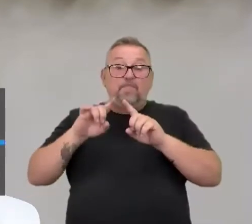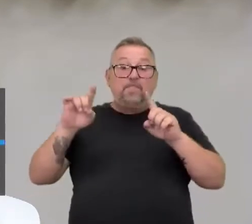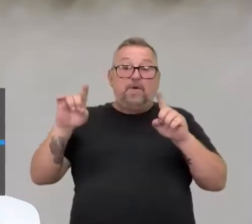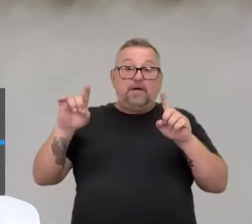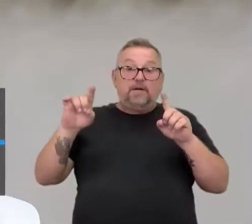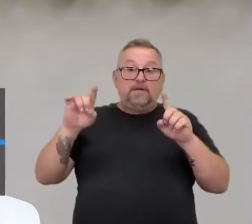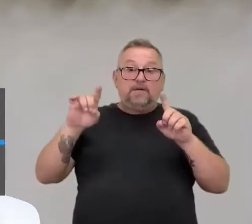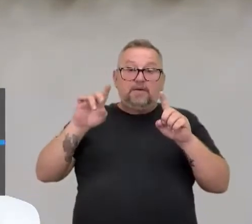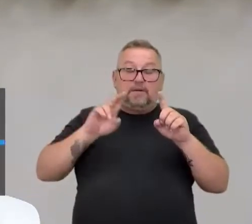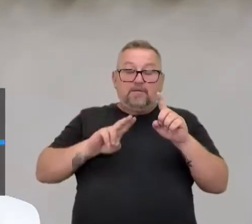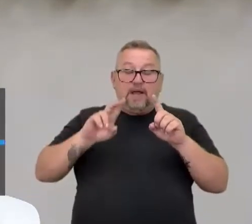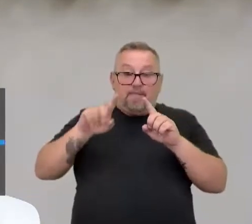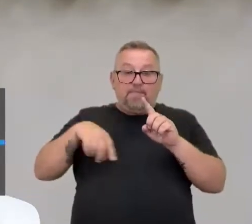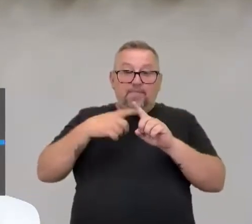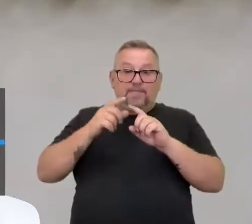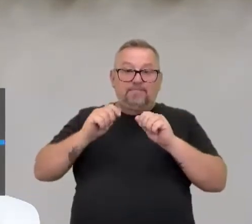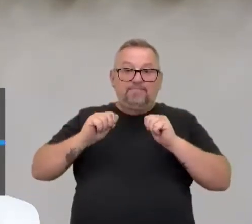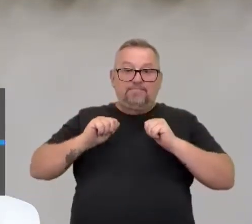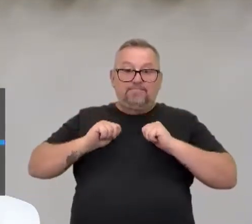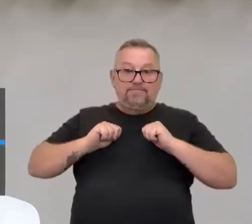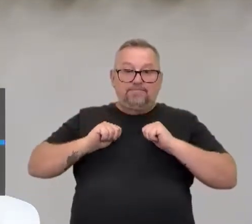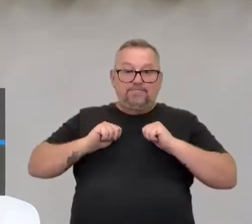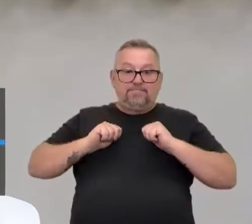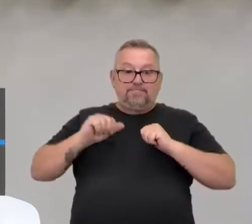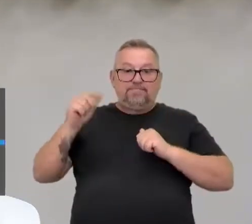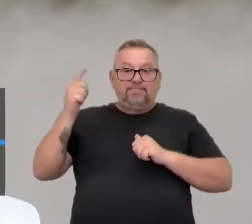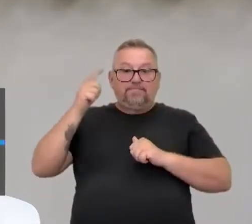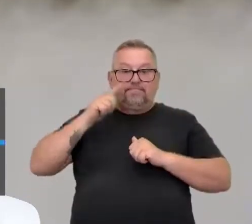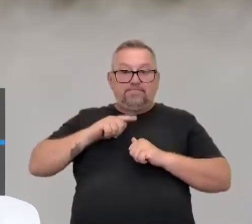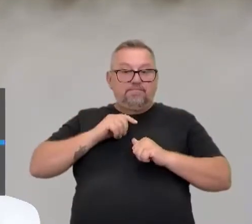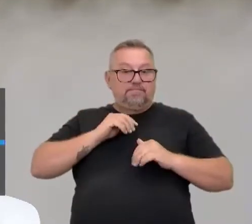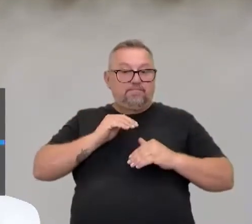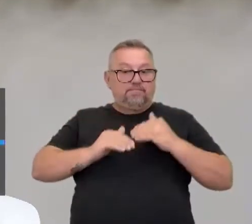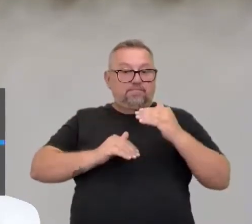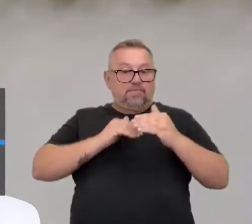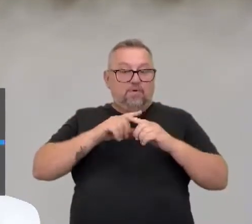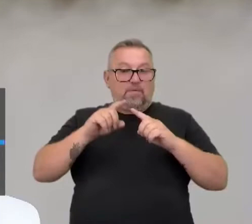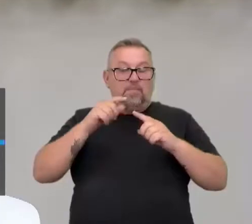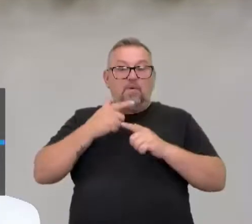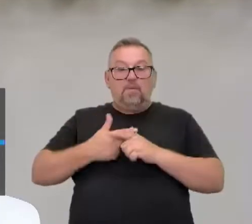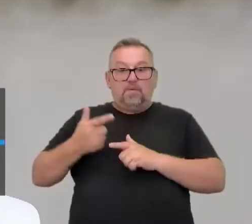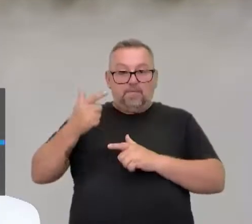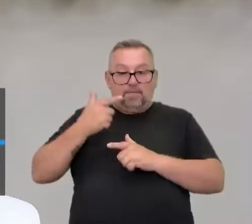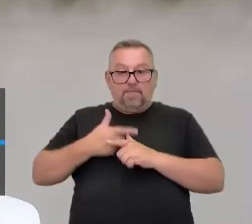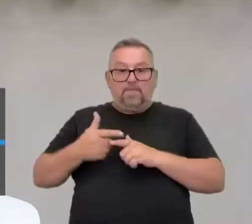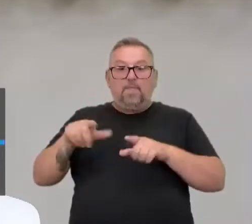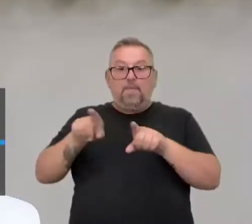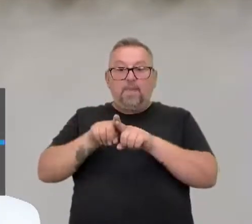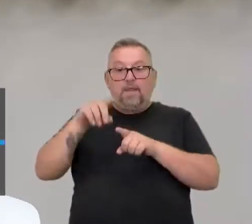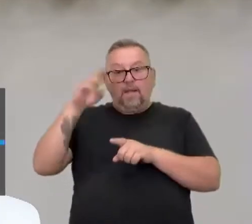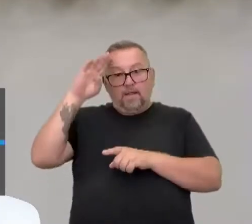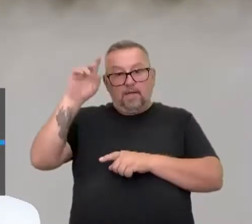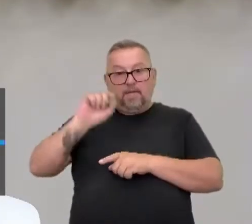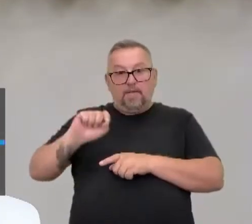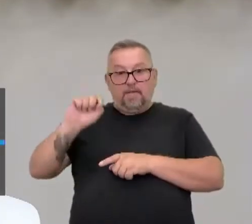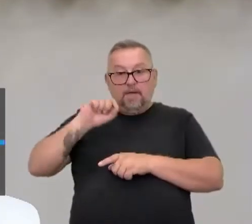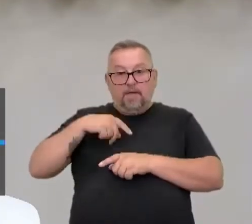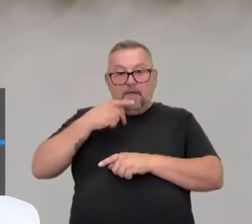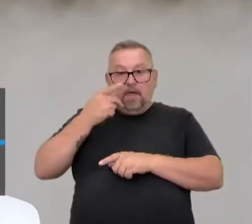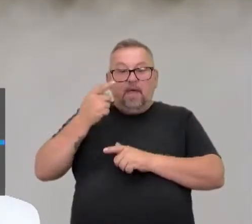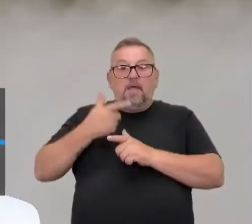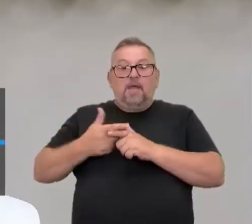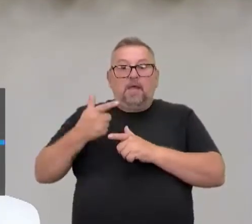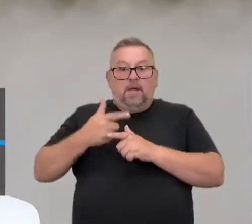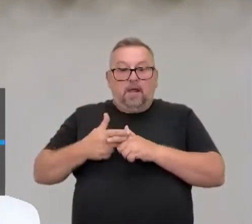passa a ficar mais sedentário, aí sim ele começa a desenvolver maiores problemas. E principalmente quando a gente fala em